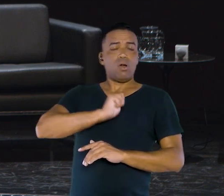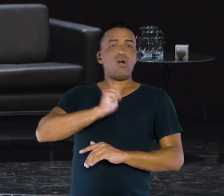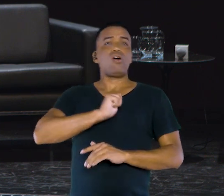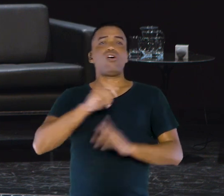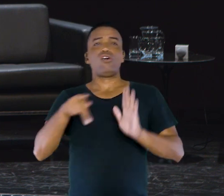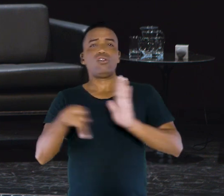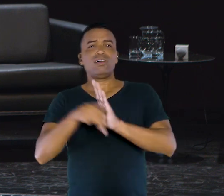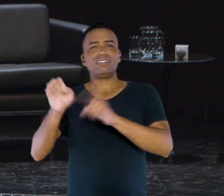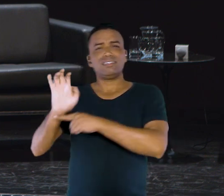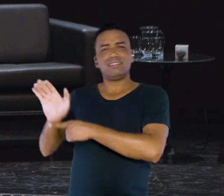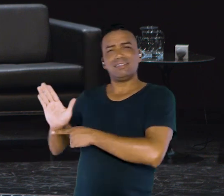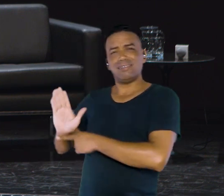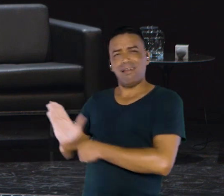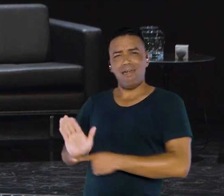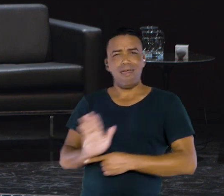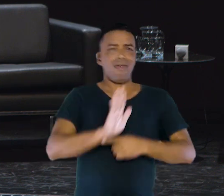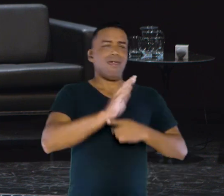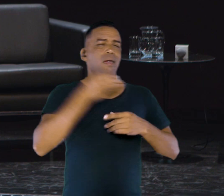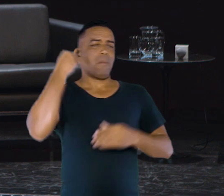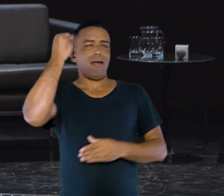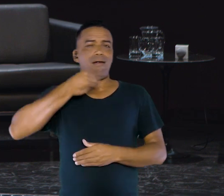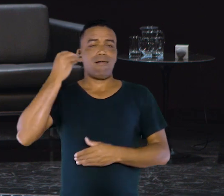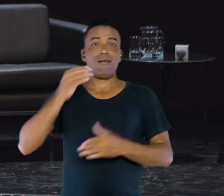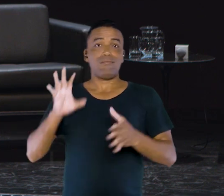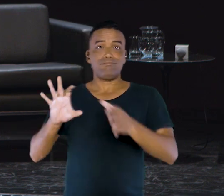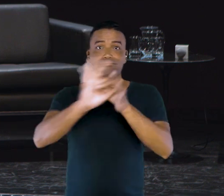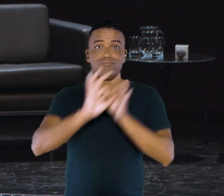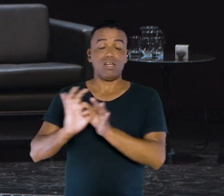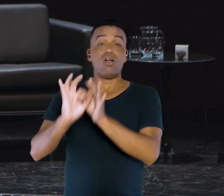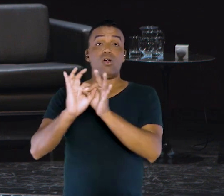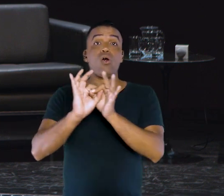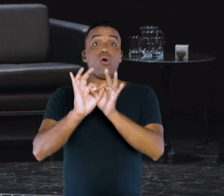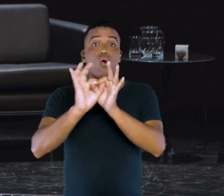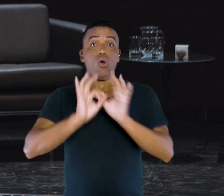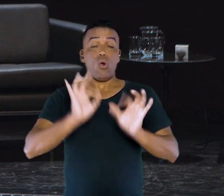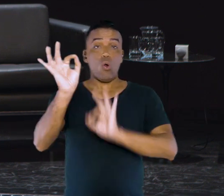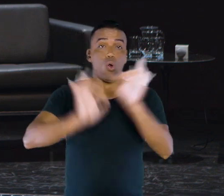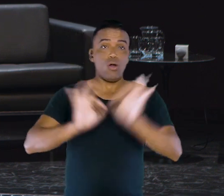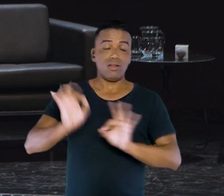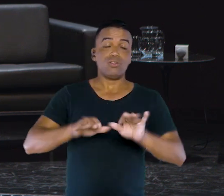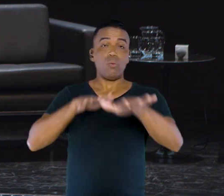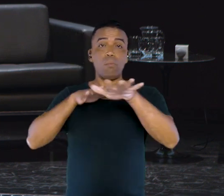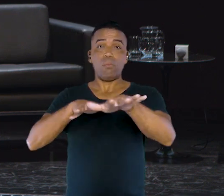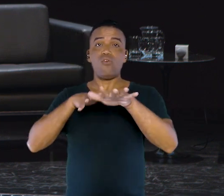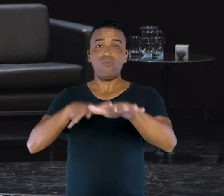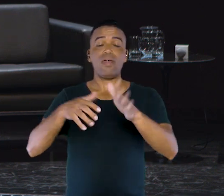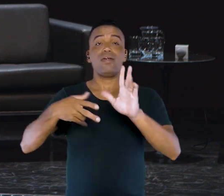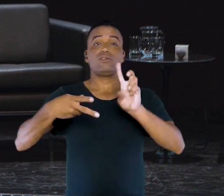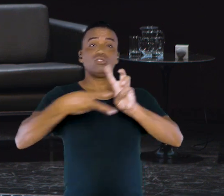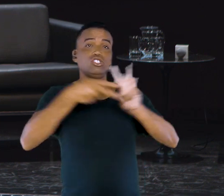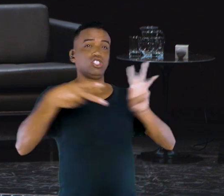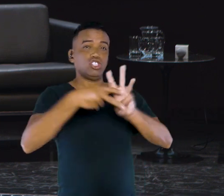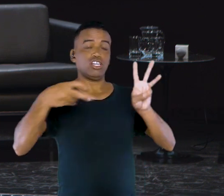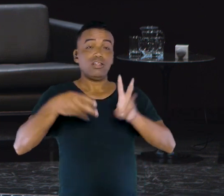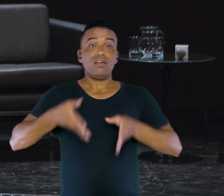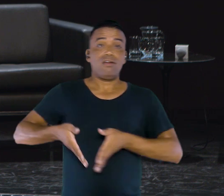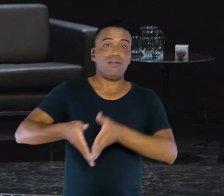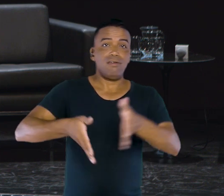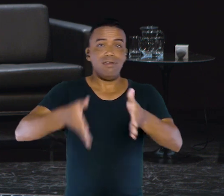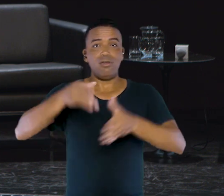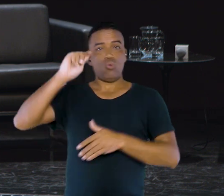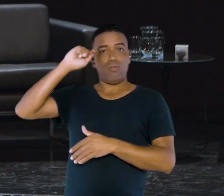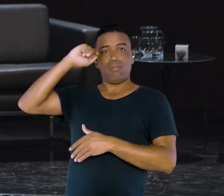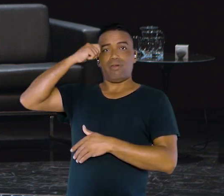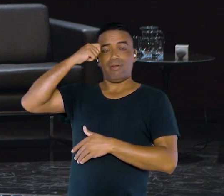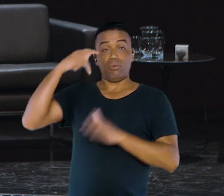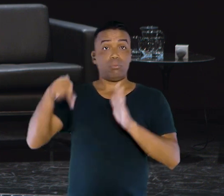cineasta, engajada há mais de uma década nas organizações e movimento indígena desde o Rio Negro. Trabalha e pesquisa nas